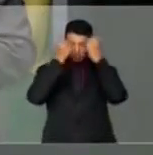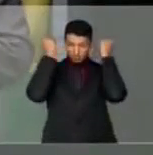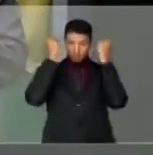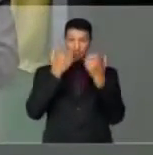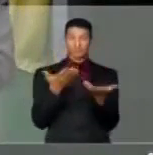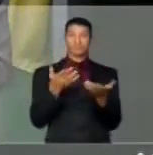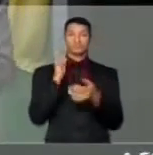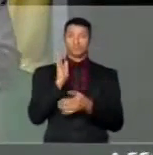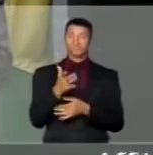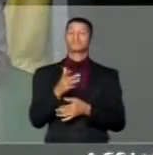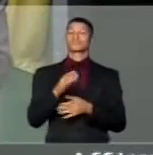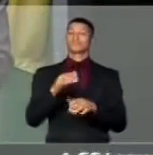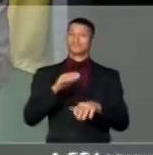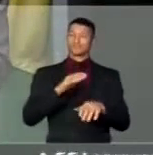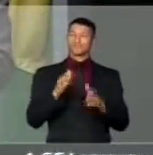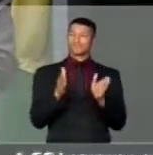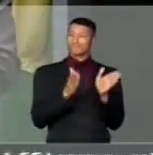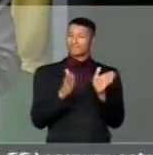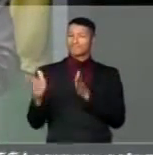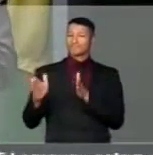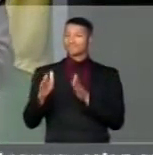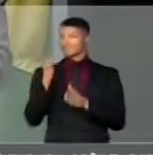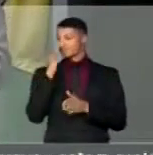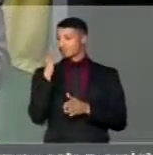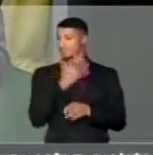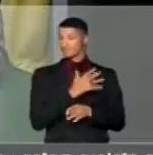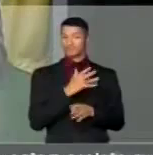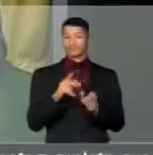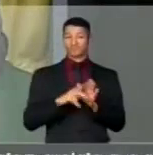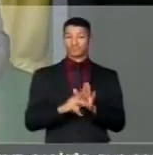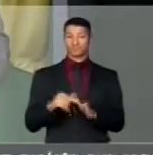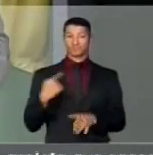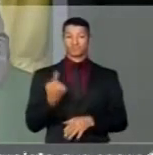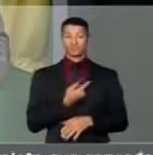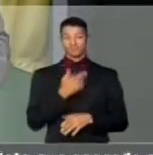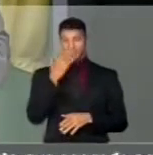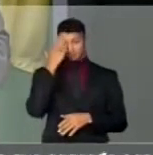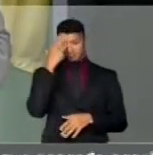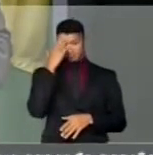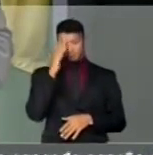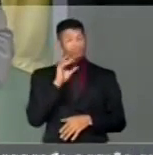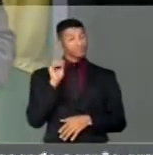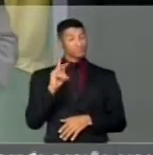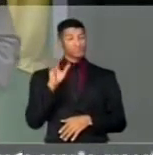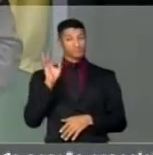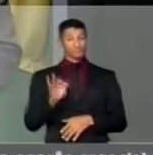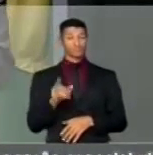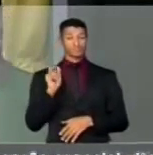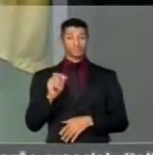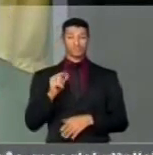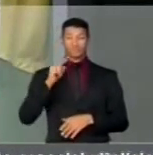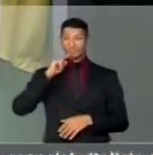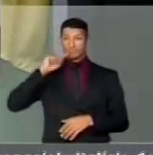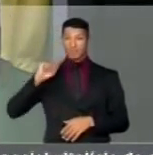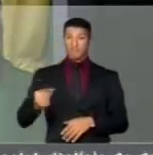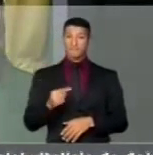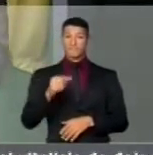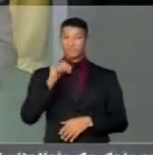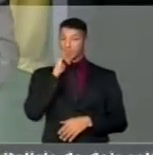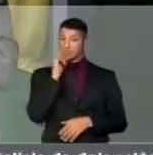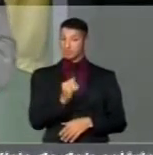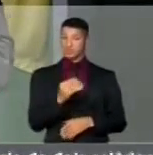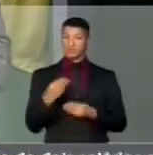Supremo, que está na fase ainda de denúncia. E a gente sabe muito bem que de 1000 denúncias que